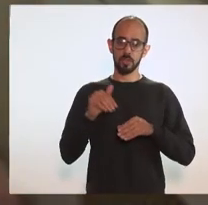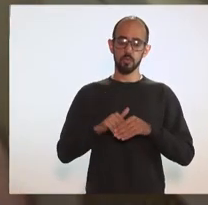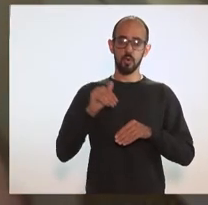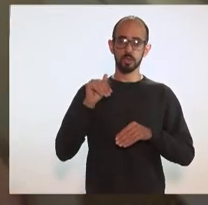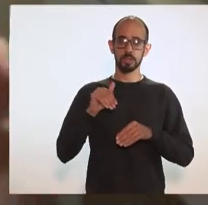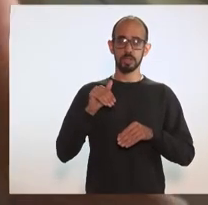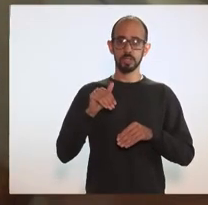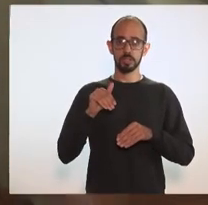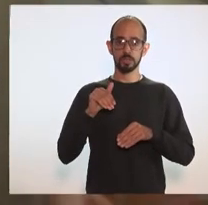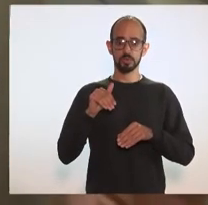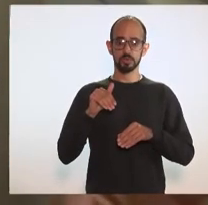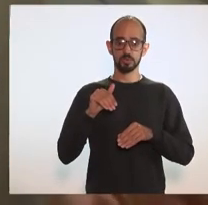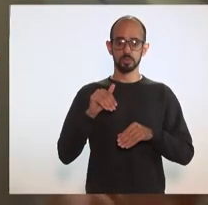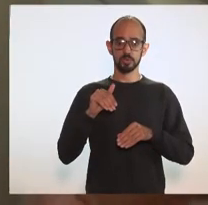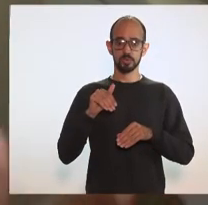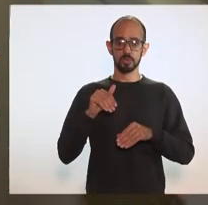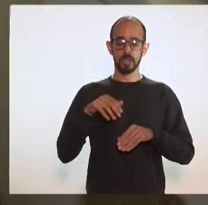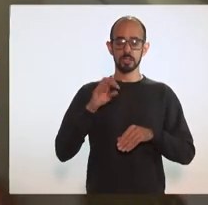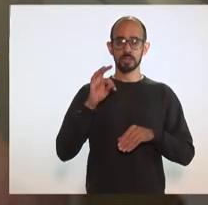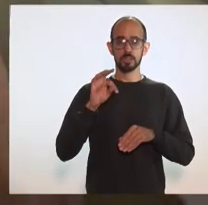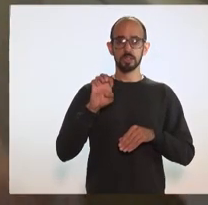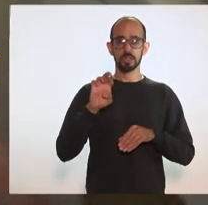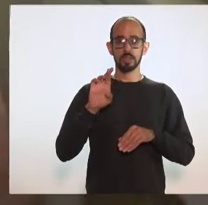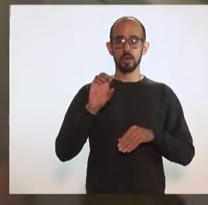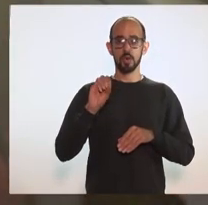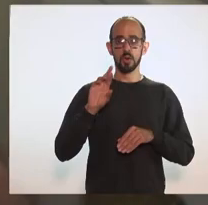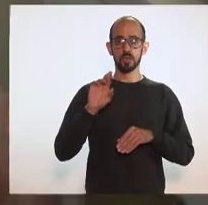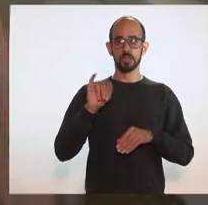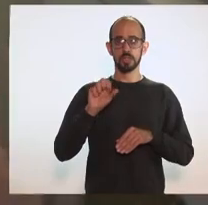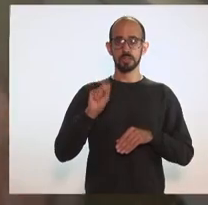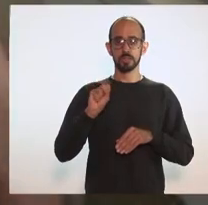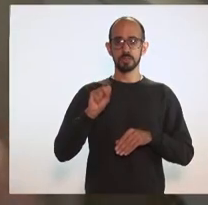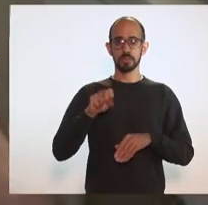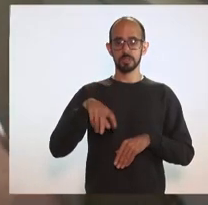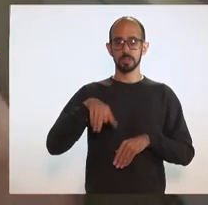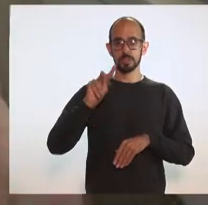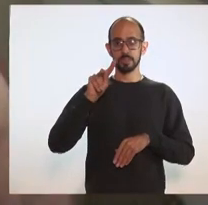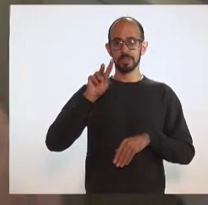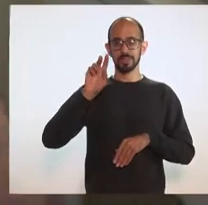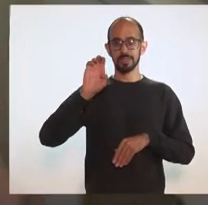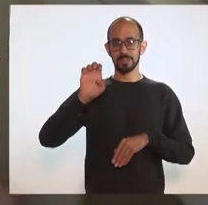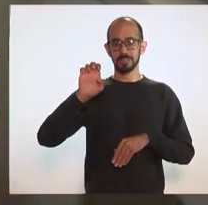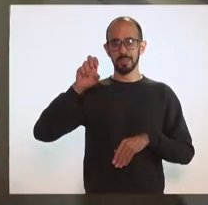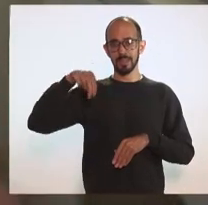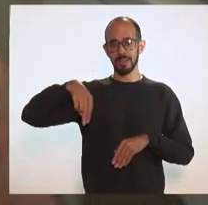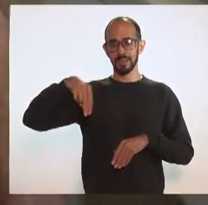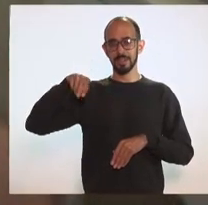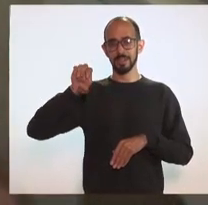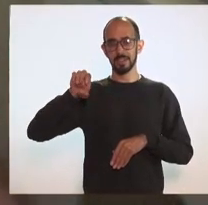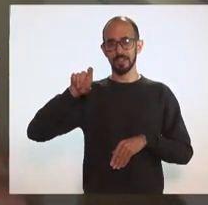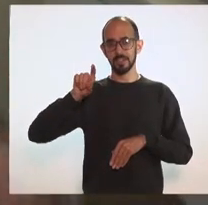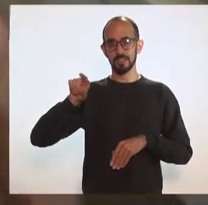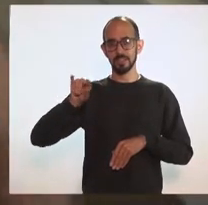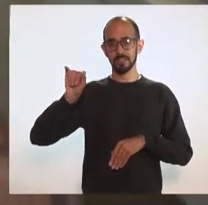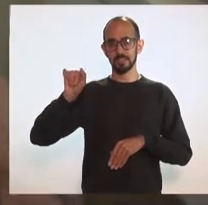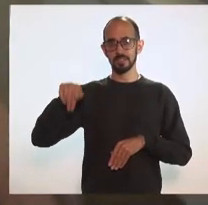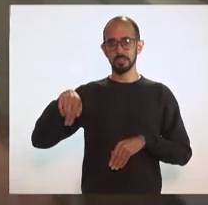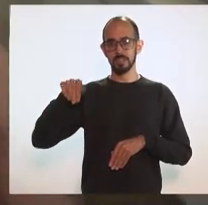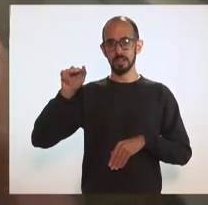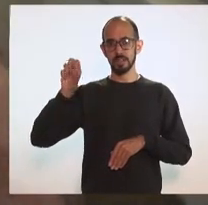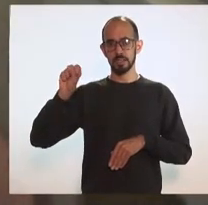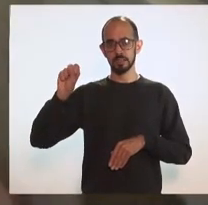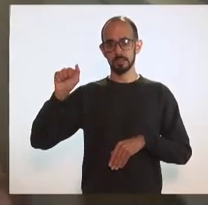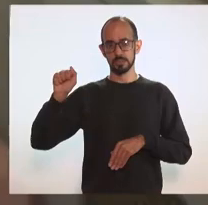as teorias keynesianas o pai lhe o baile dos Estados Unidos injetor